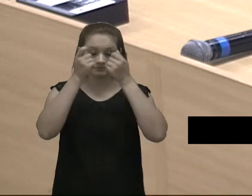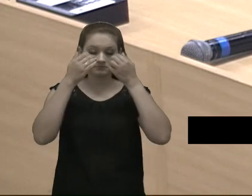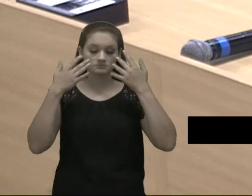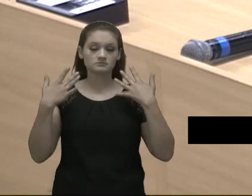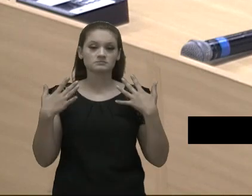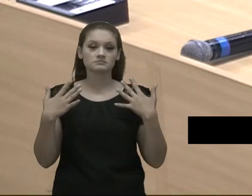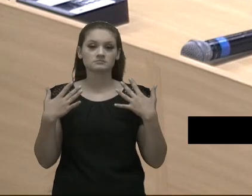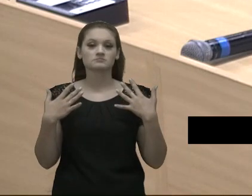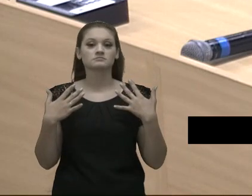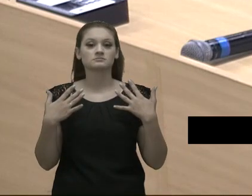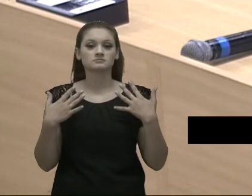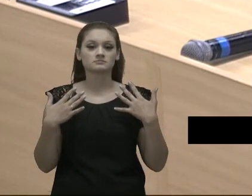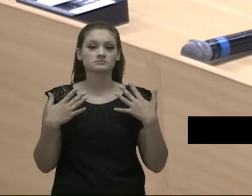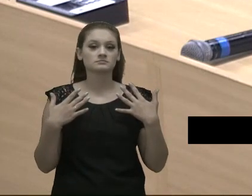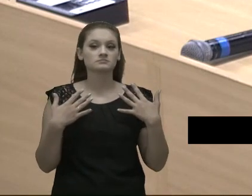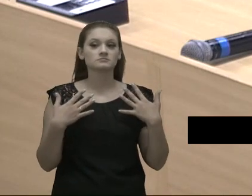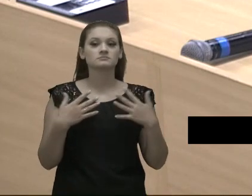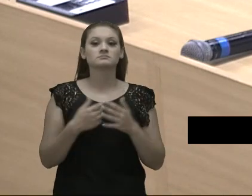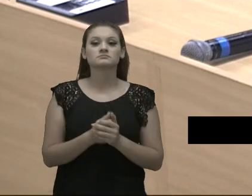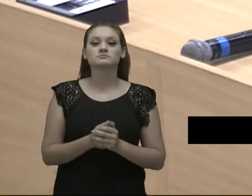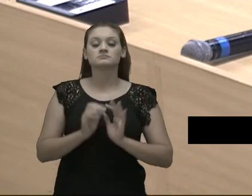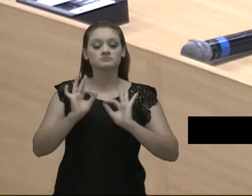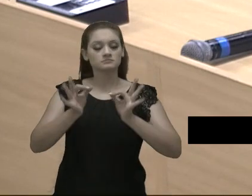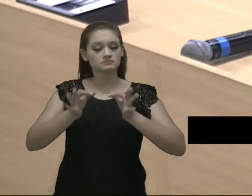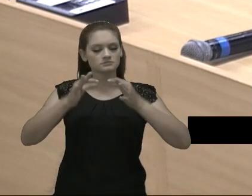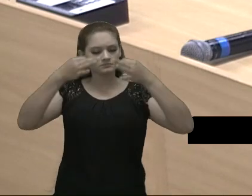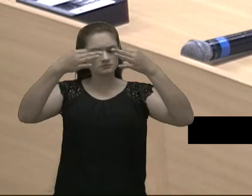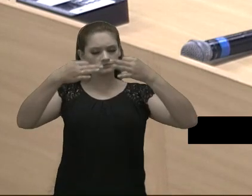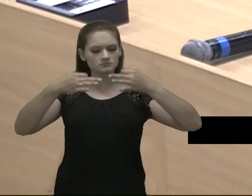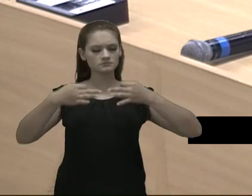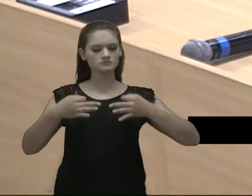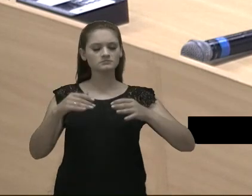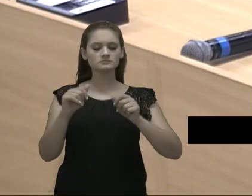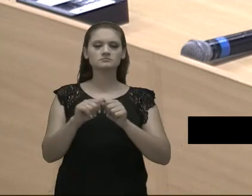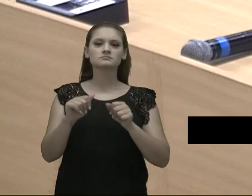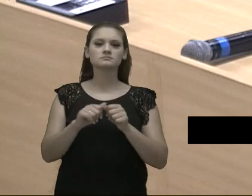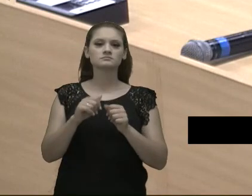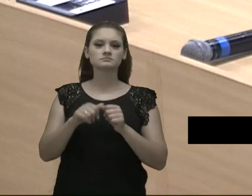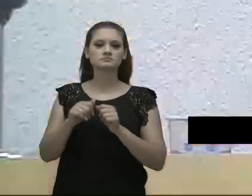transparecesse, né, a lisura, a forma correta de fazer um processo, né?